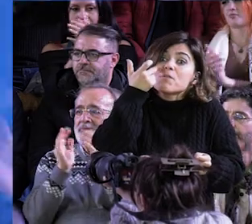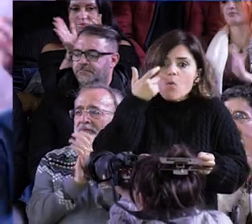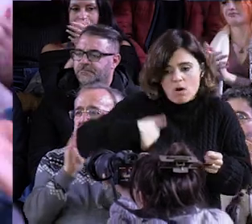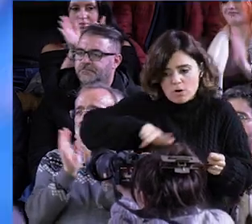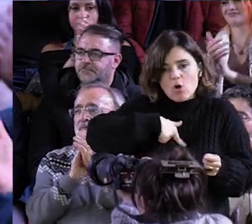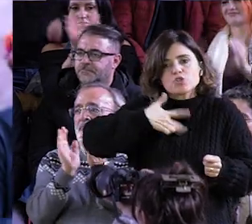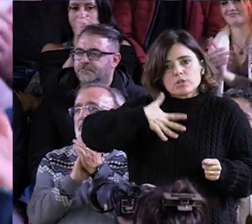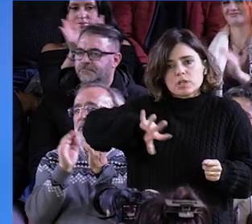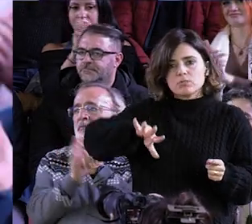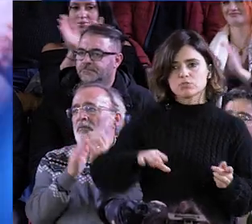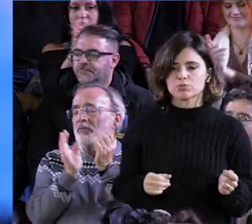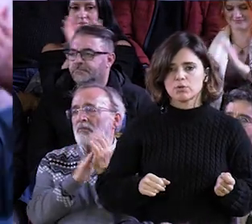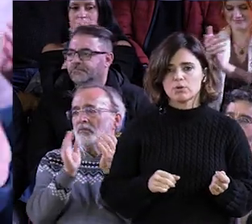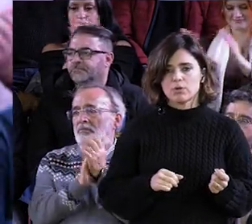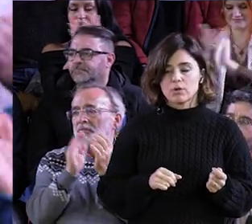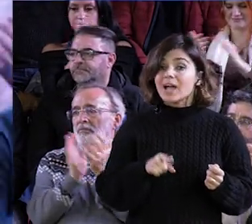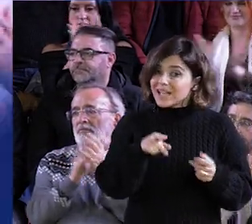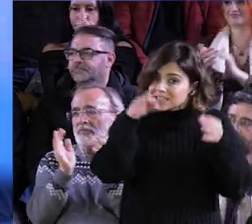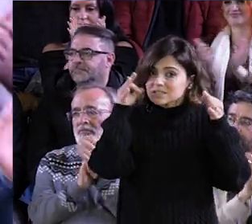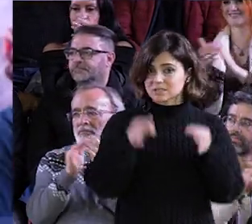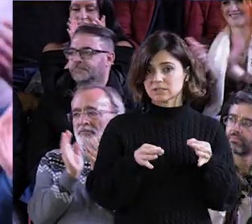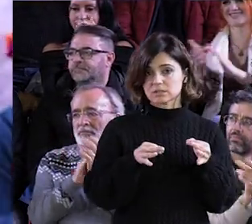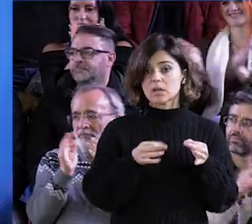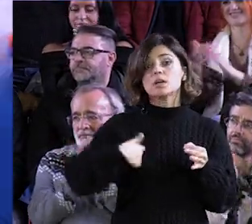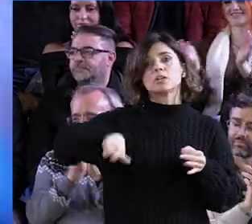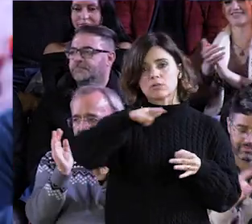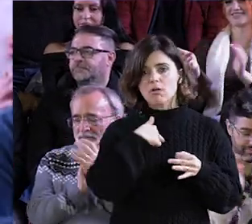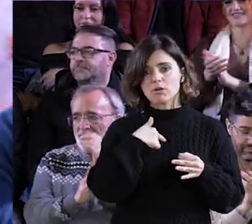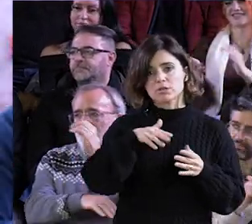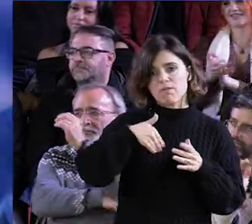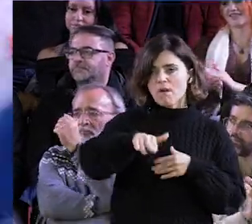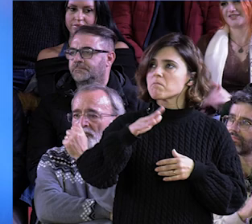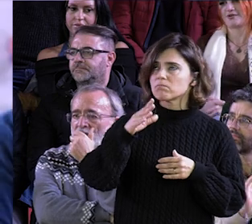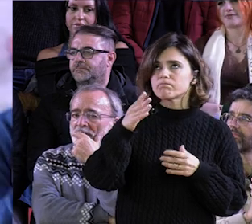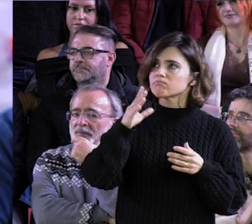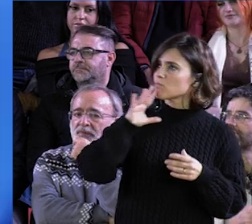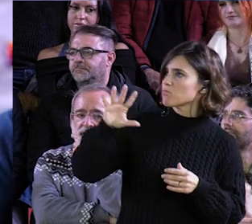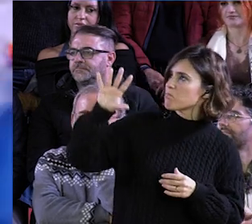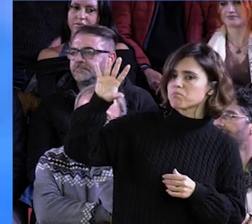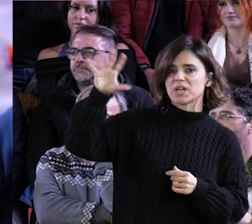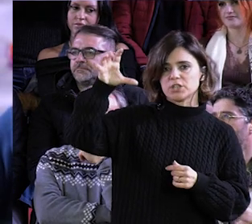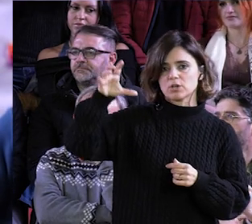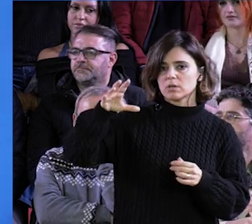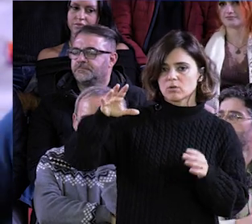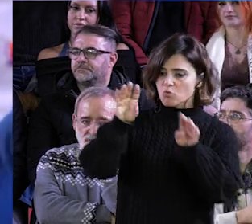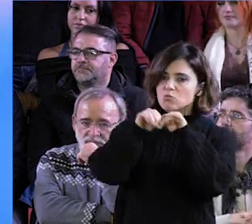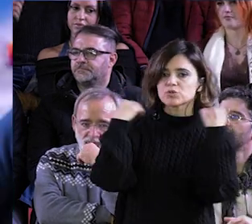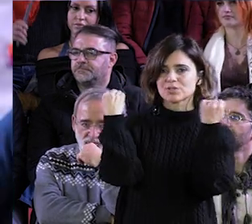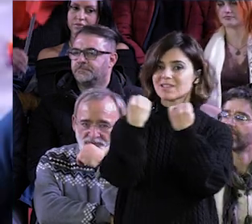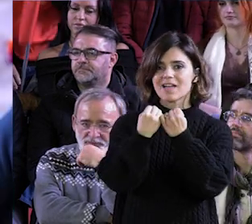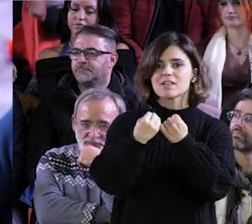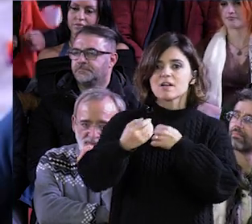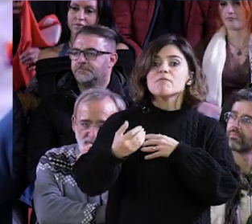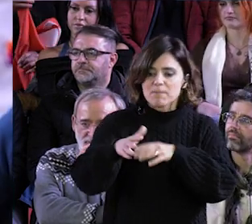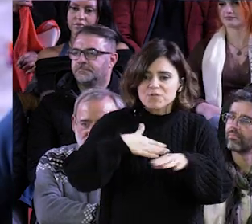queremos. E é a certeza de que faremos, enquanto país, enquanto sociedade, aquilo que nunca foi